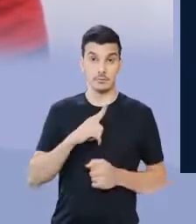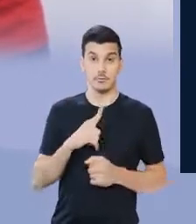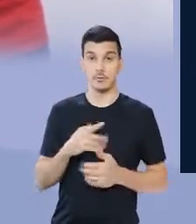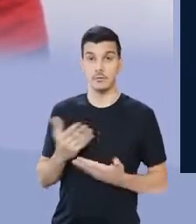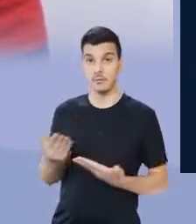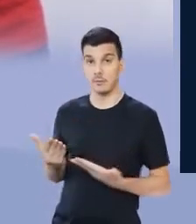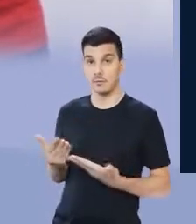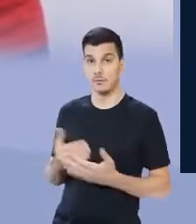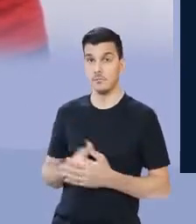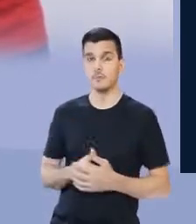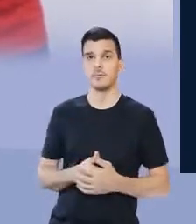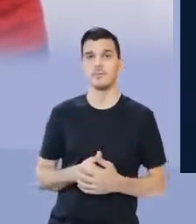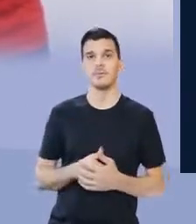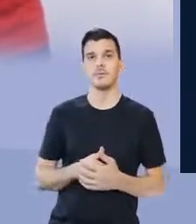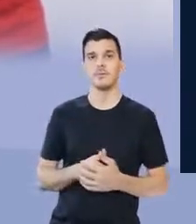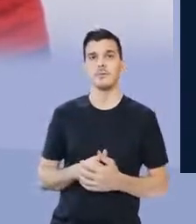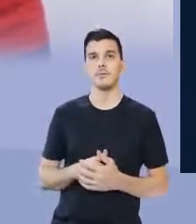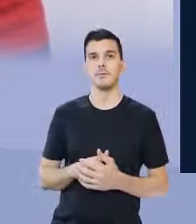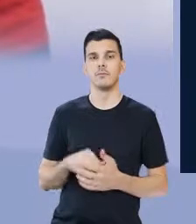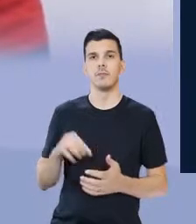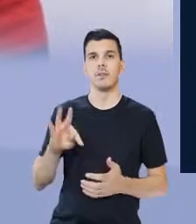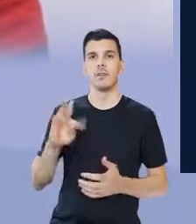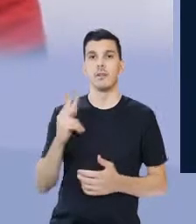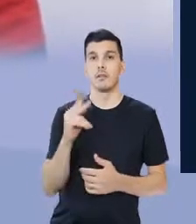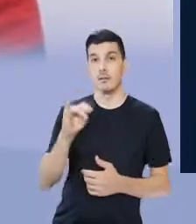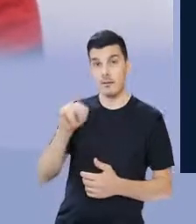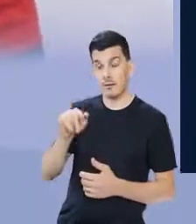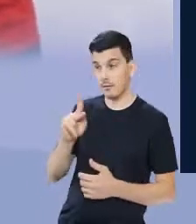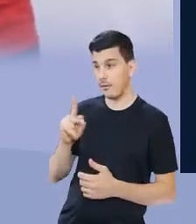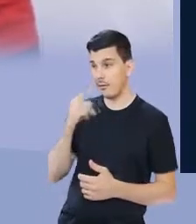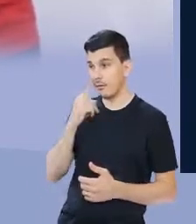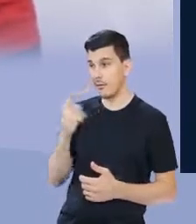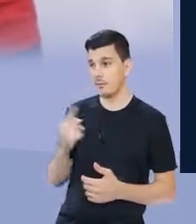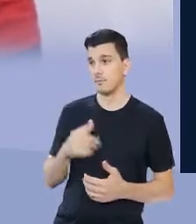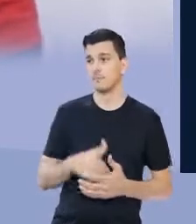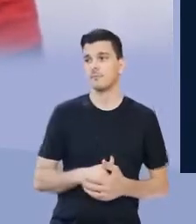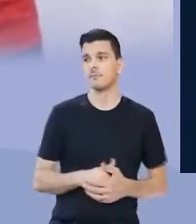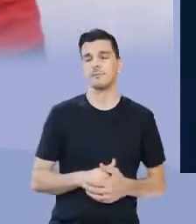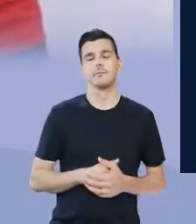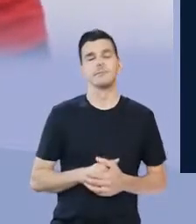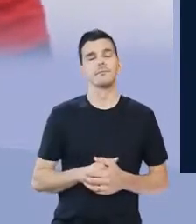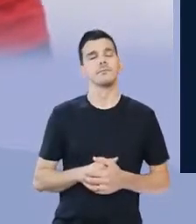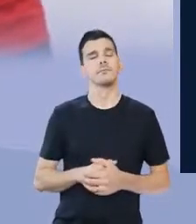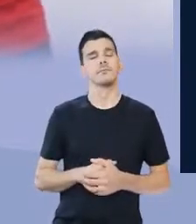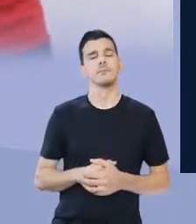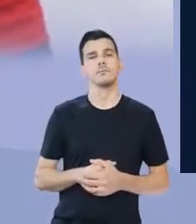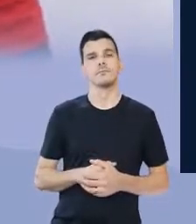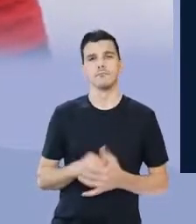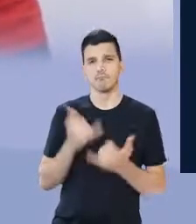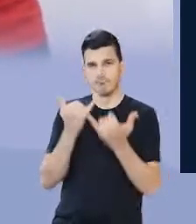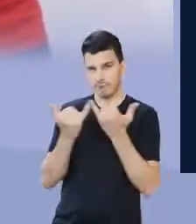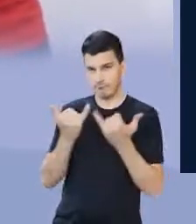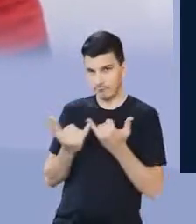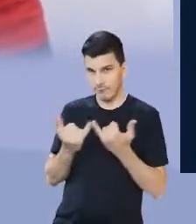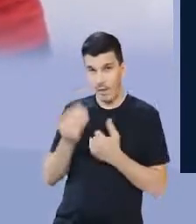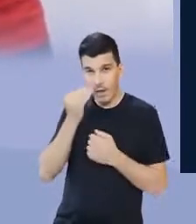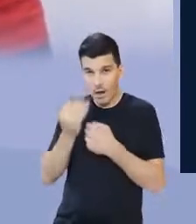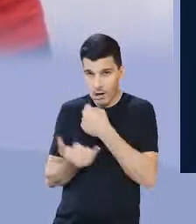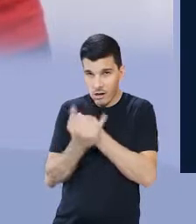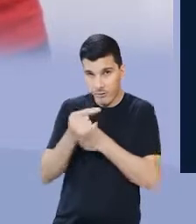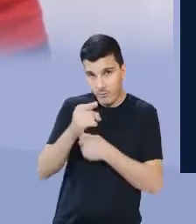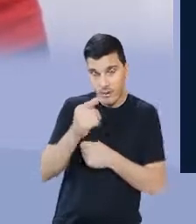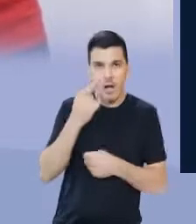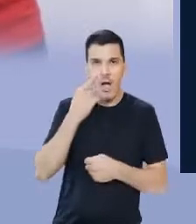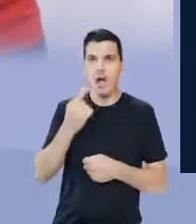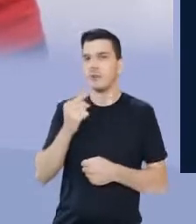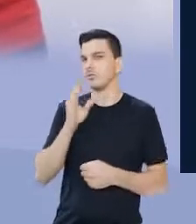think? Aí eles colocaram várias versões de palavras muito parecidas, né? Para te enganar. Mas você não vai ser